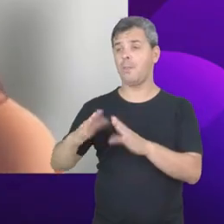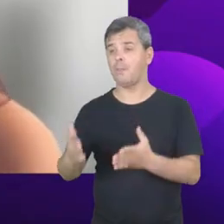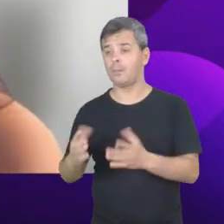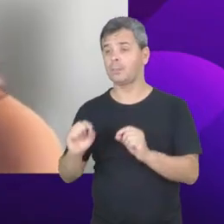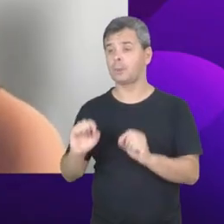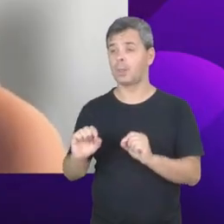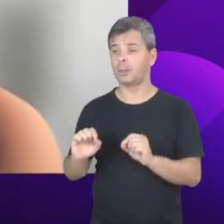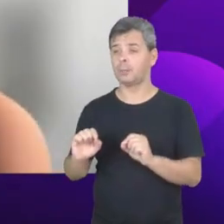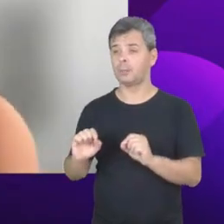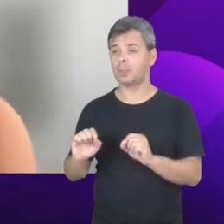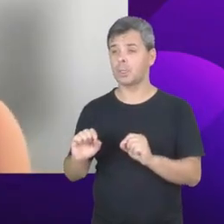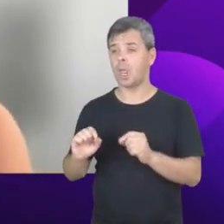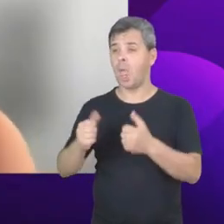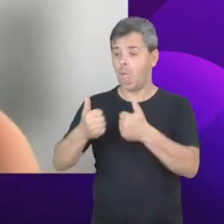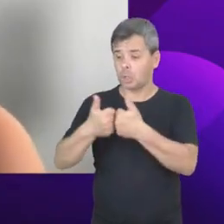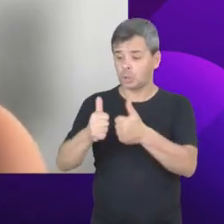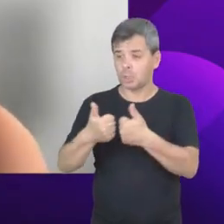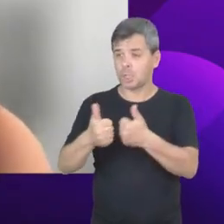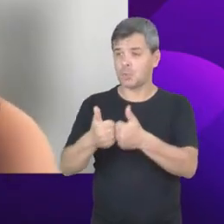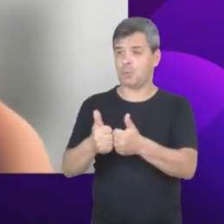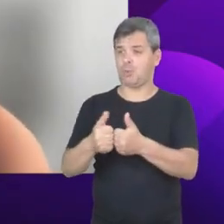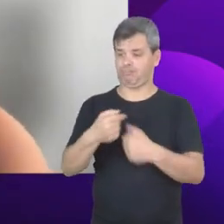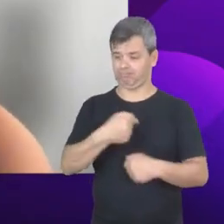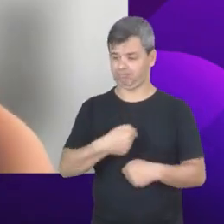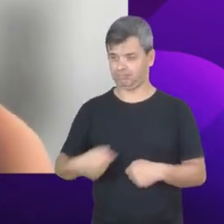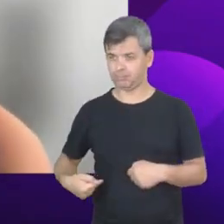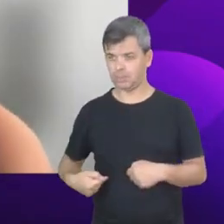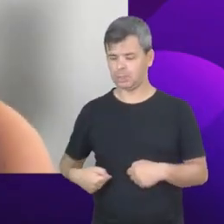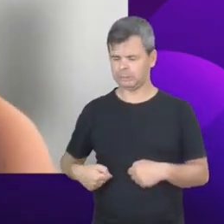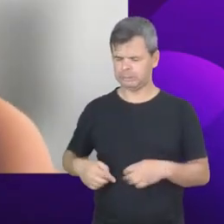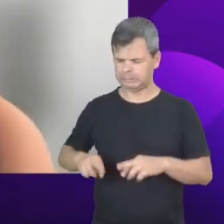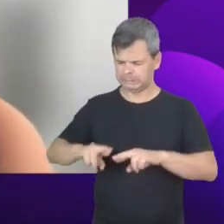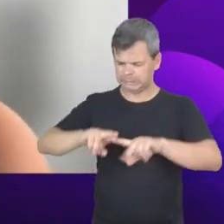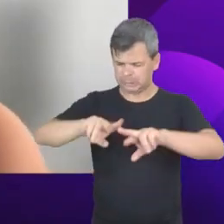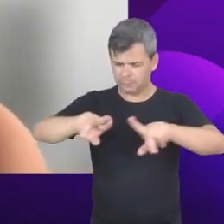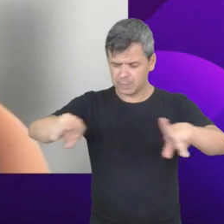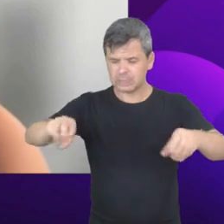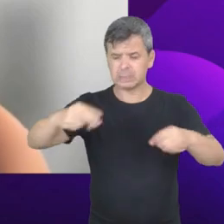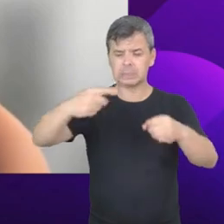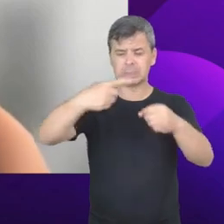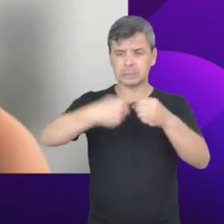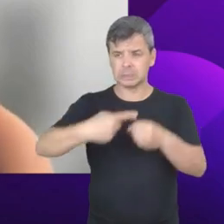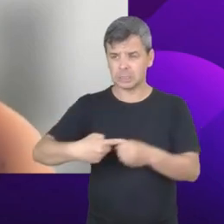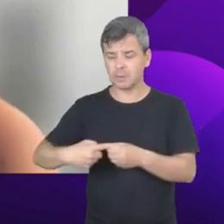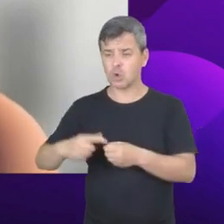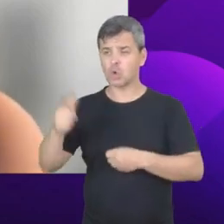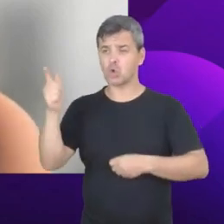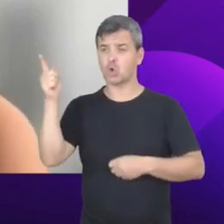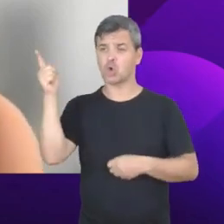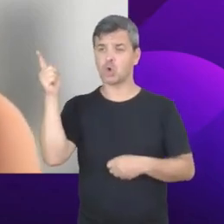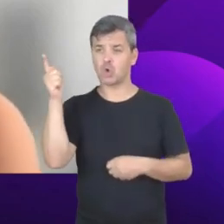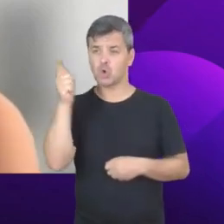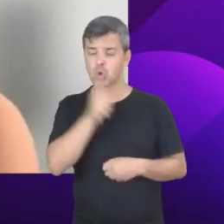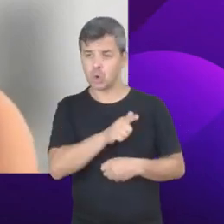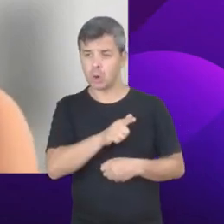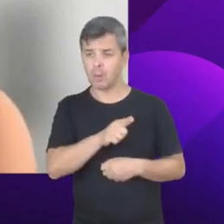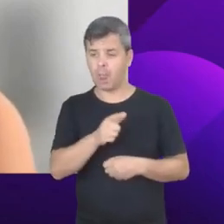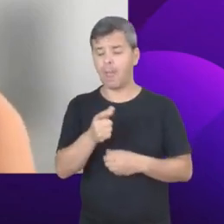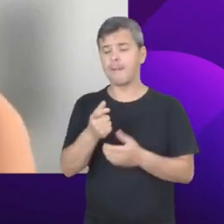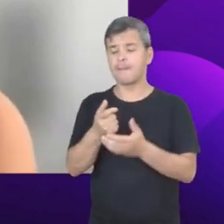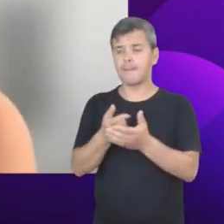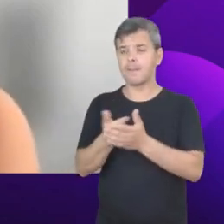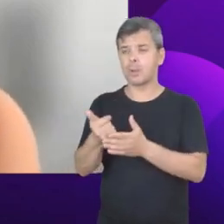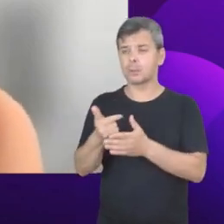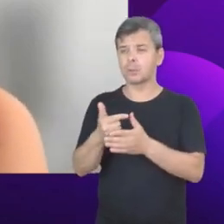questão do transporte público. Então, em várias cidades já foi conquistada a meia passagem